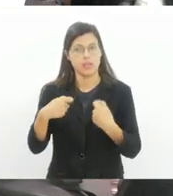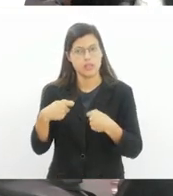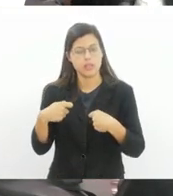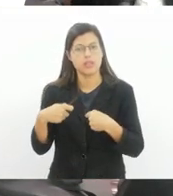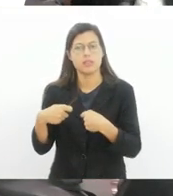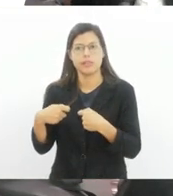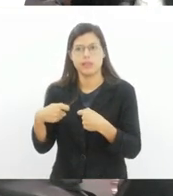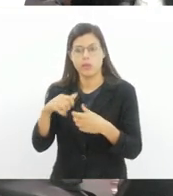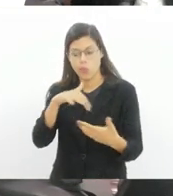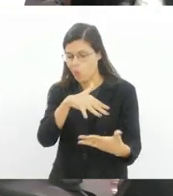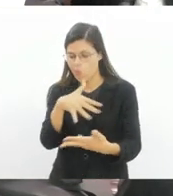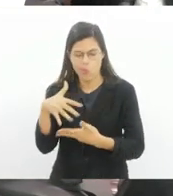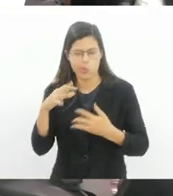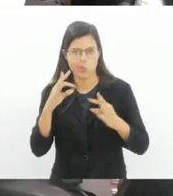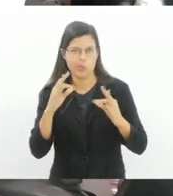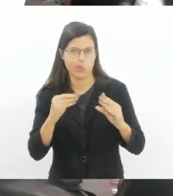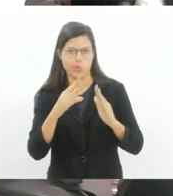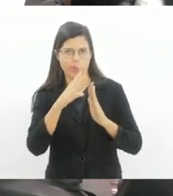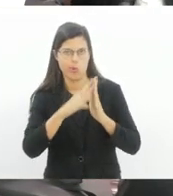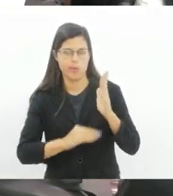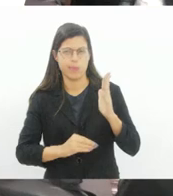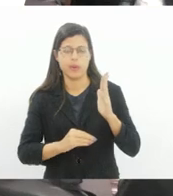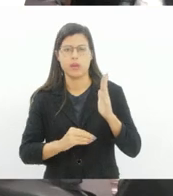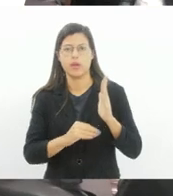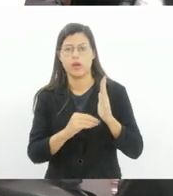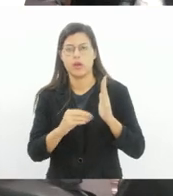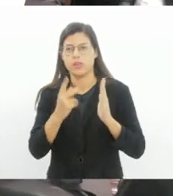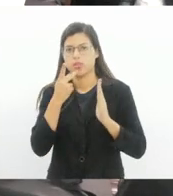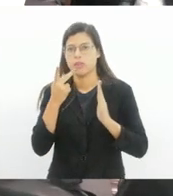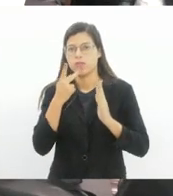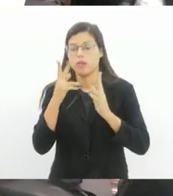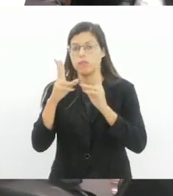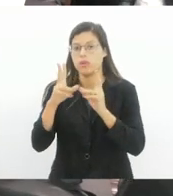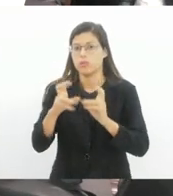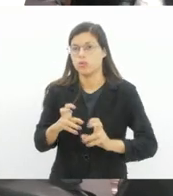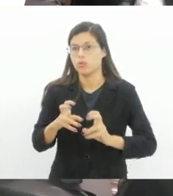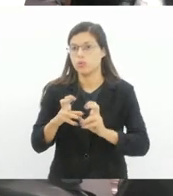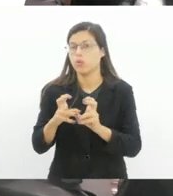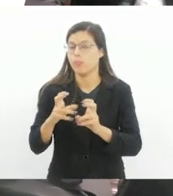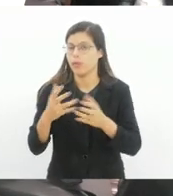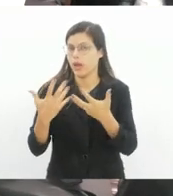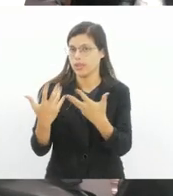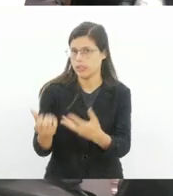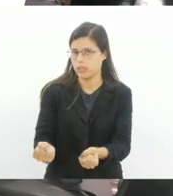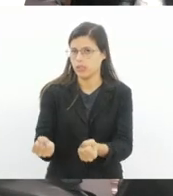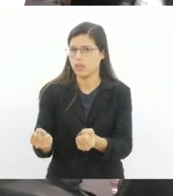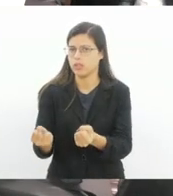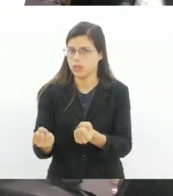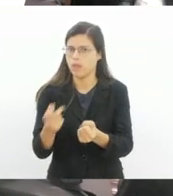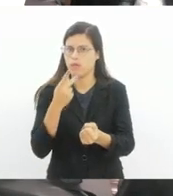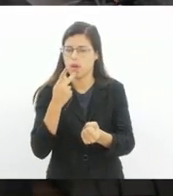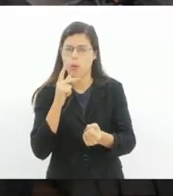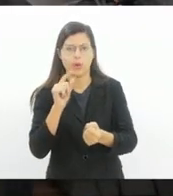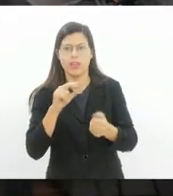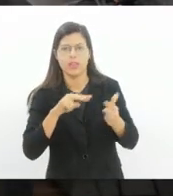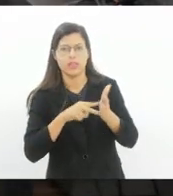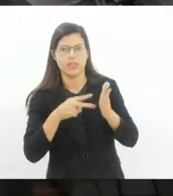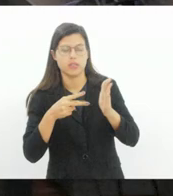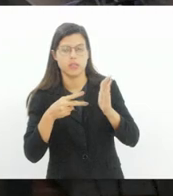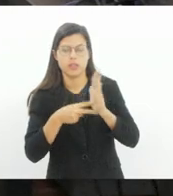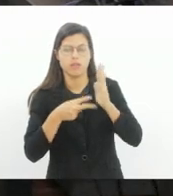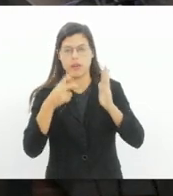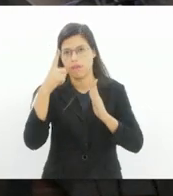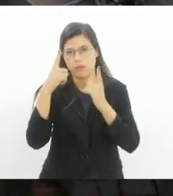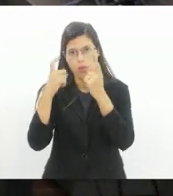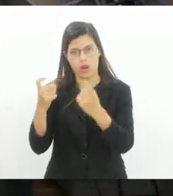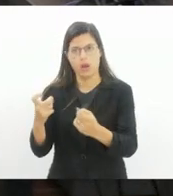é uma inspiração lá no mandato da Luciana, para a gente reafirmar o consentimento como base para a gente determinar o que é violência sexual e o que é estupro,